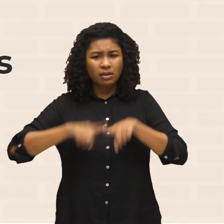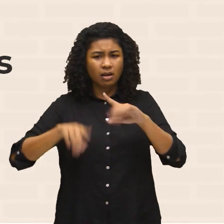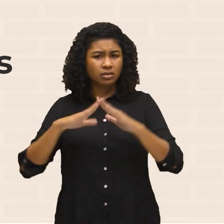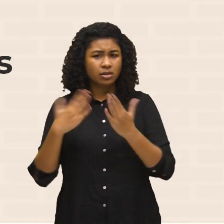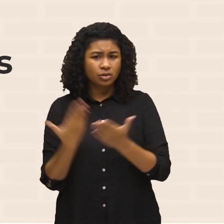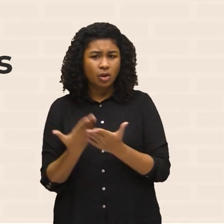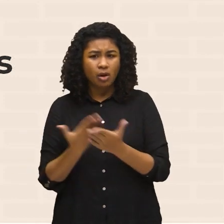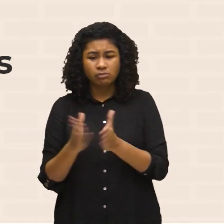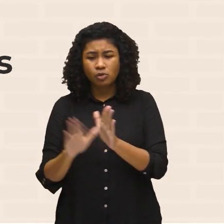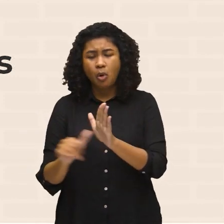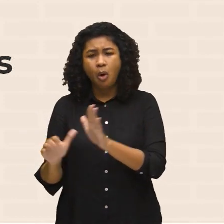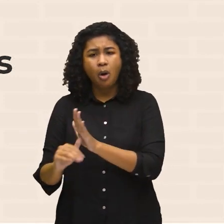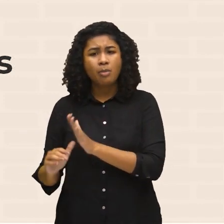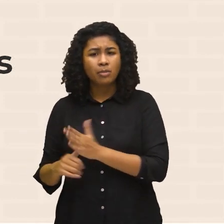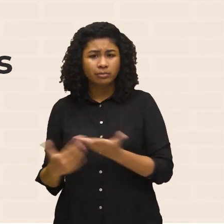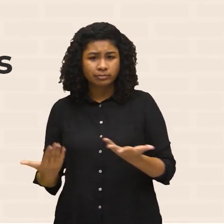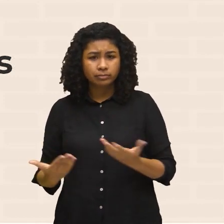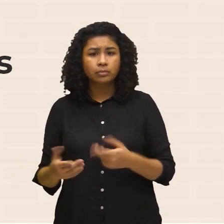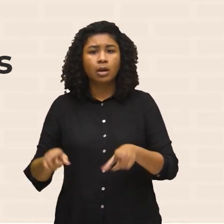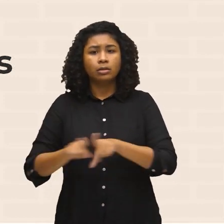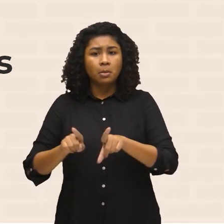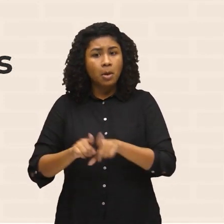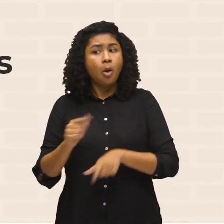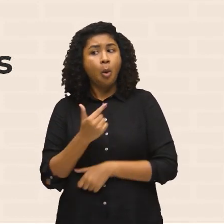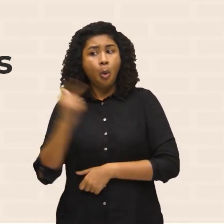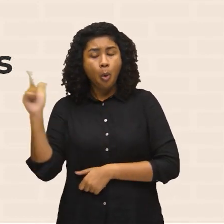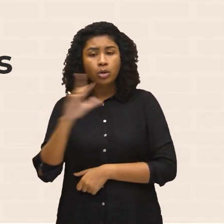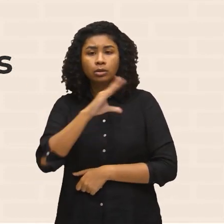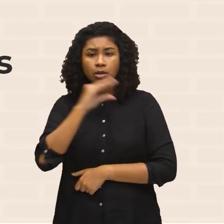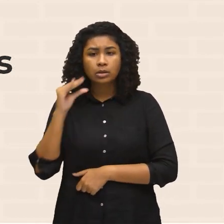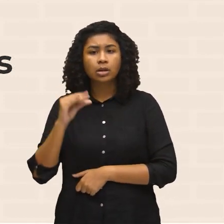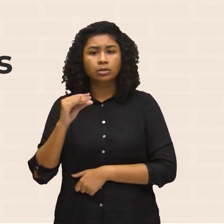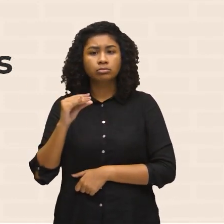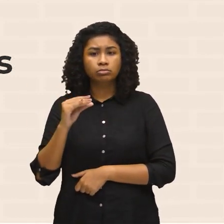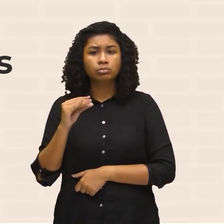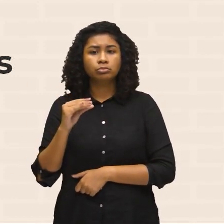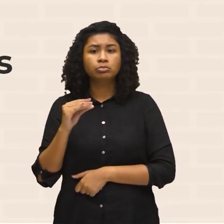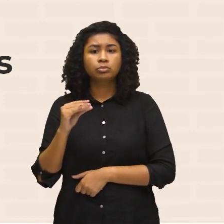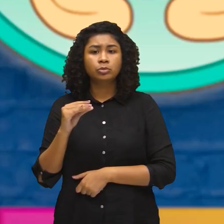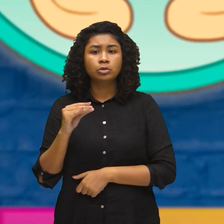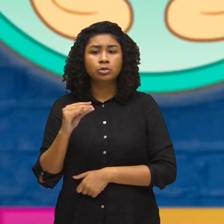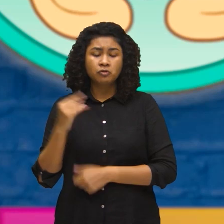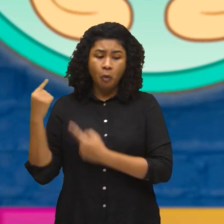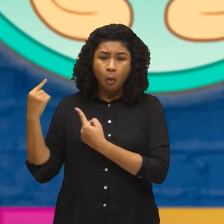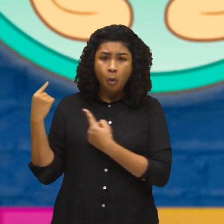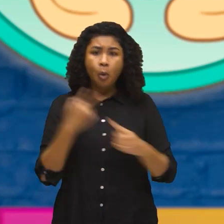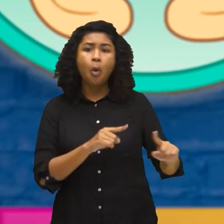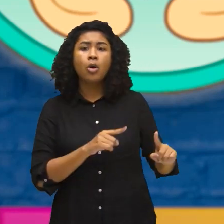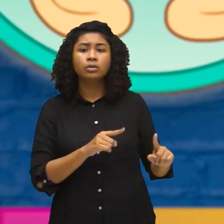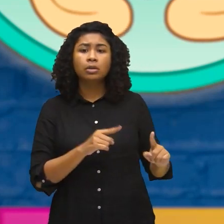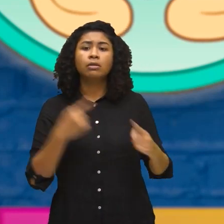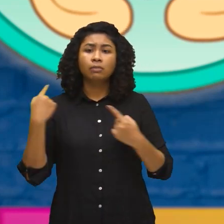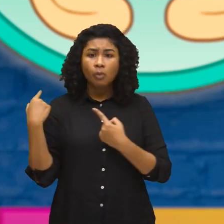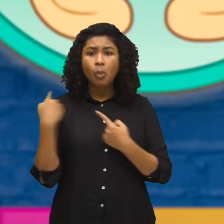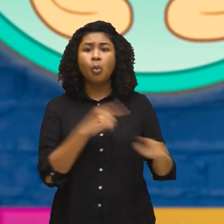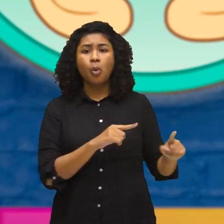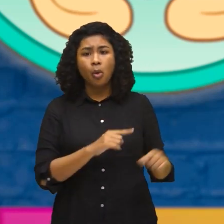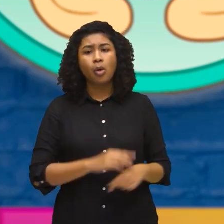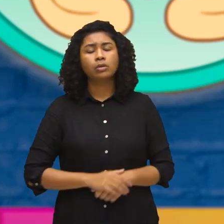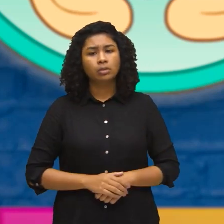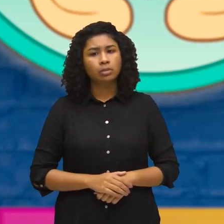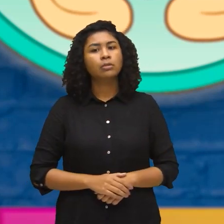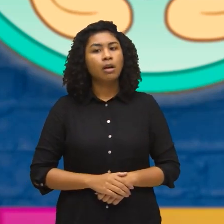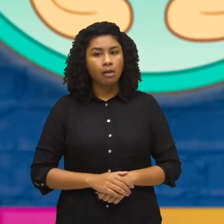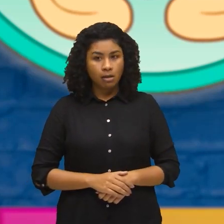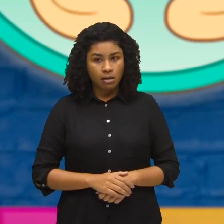tem aquelas crianças que reagem, tá bom? Aquelas crianças que reagem, elas também podem levar a pior,